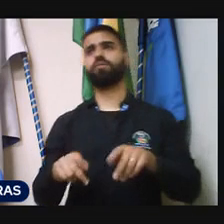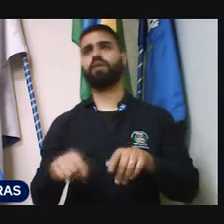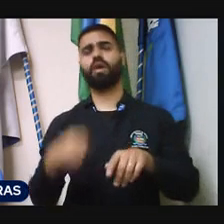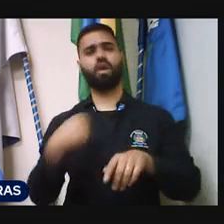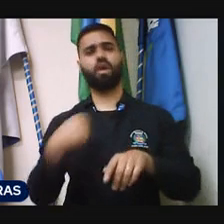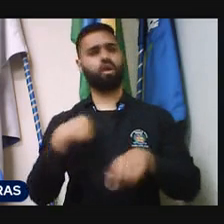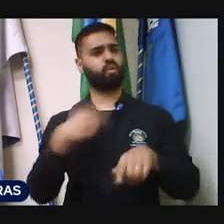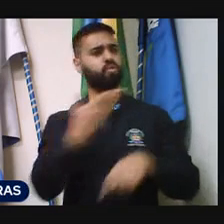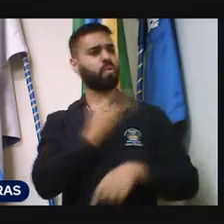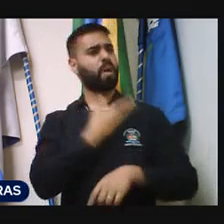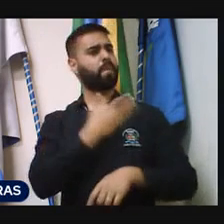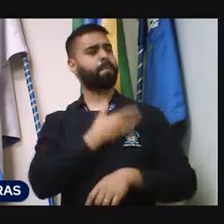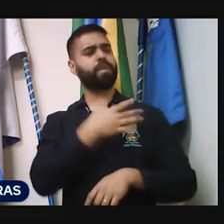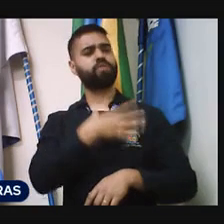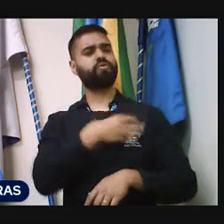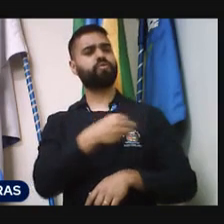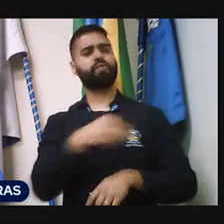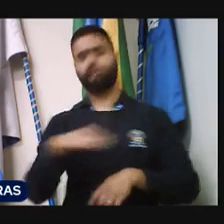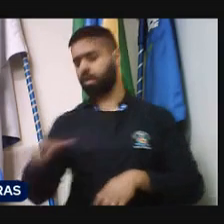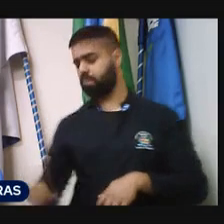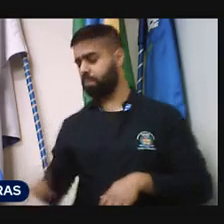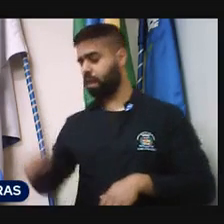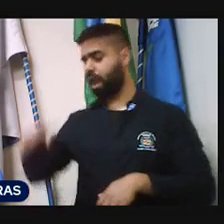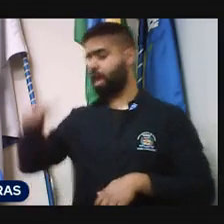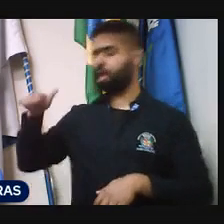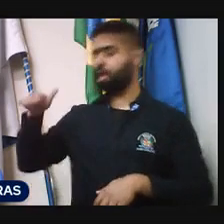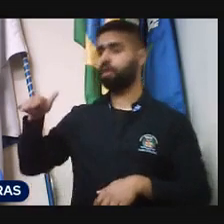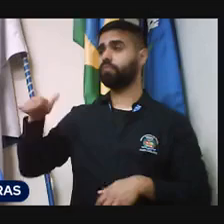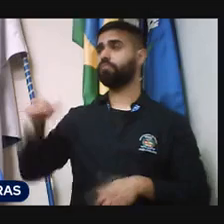dos filhos dele desde infância